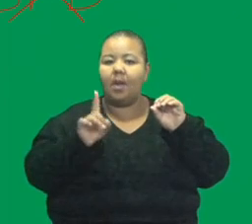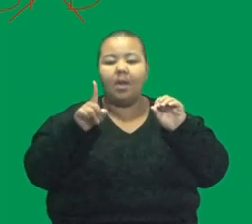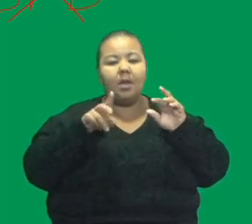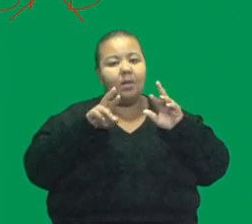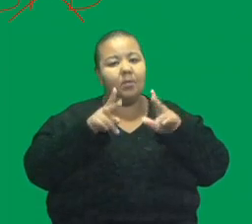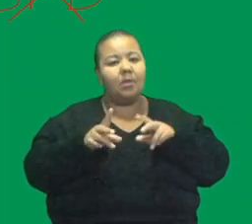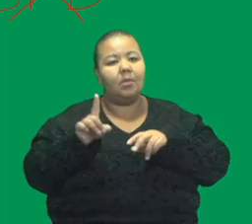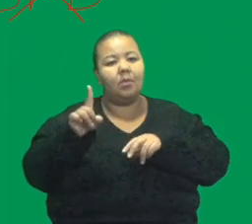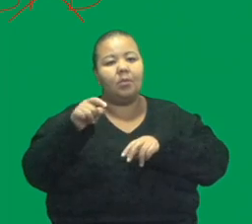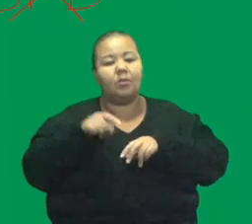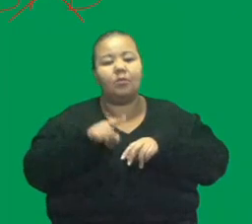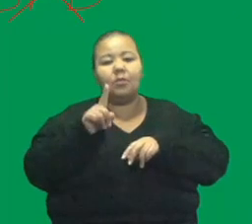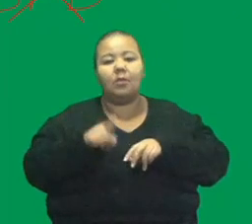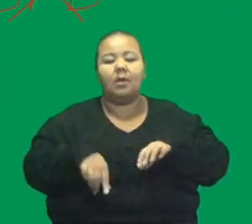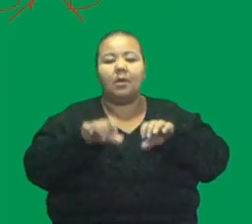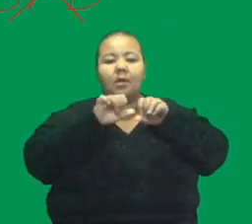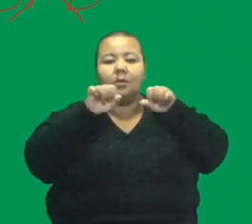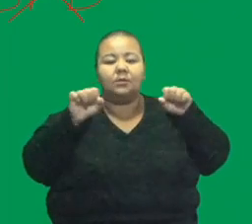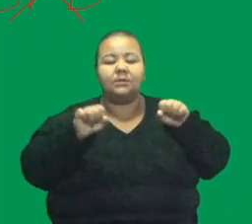sistema